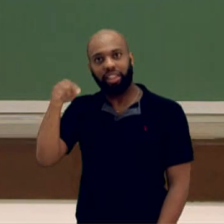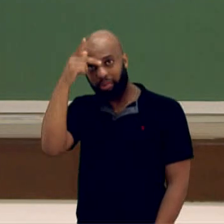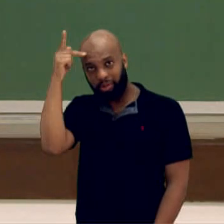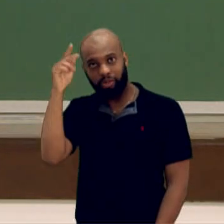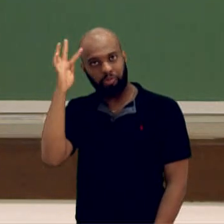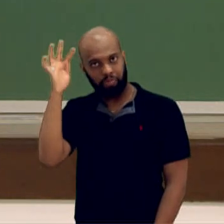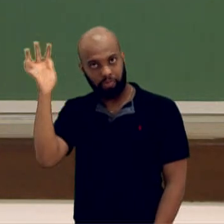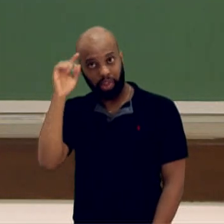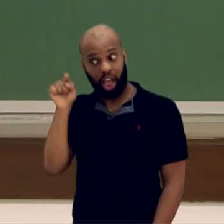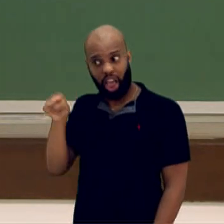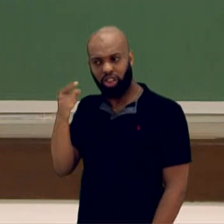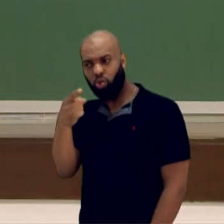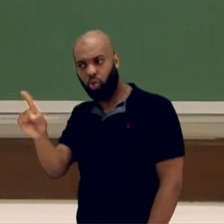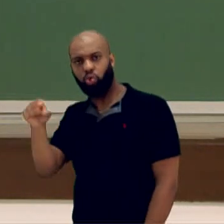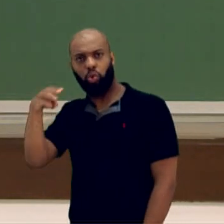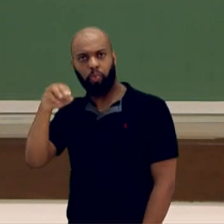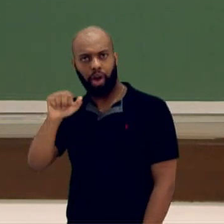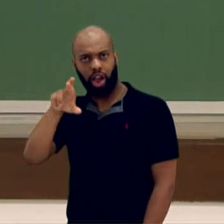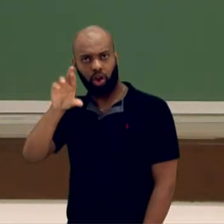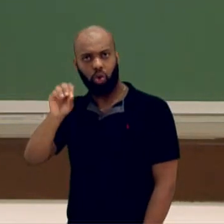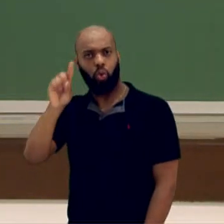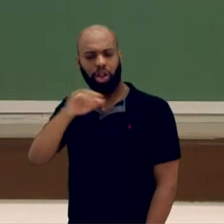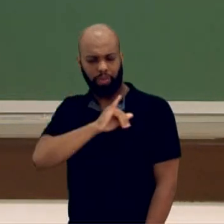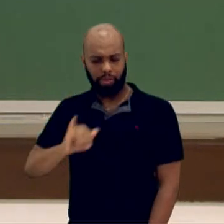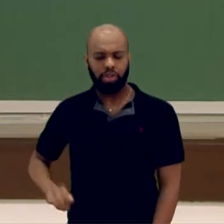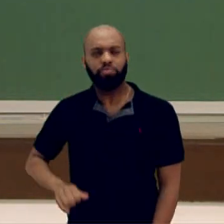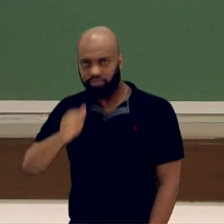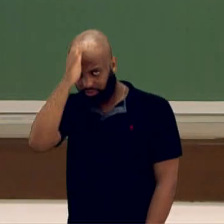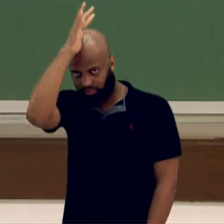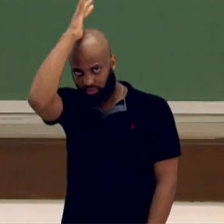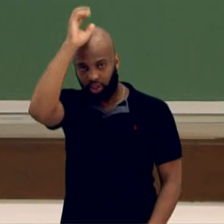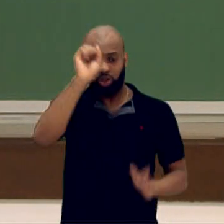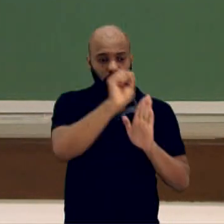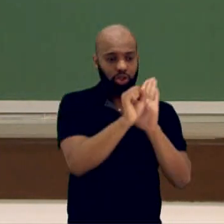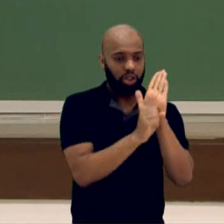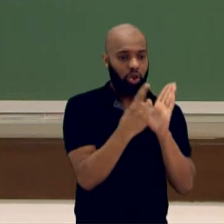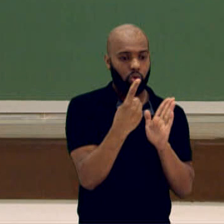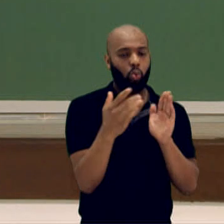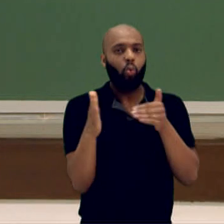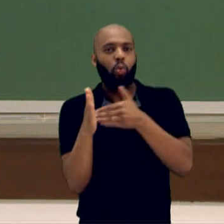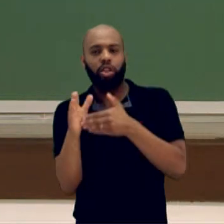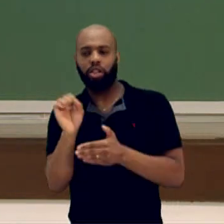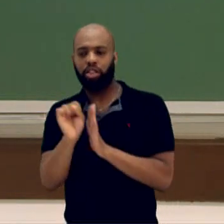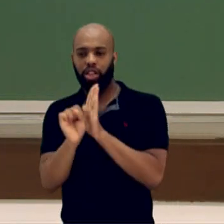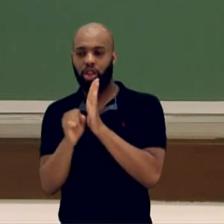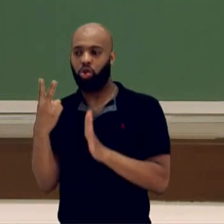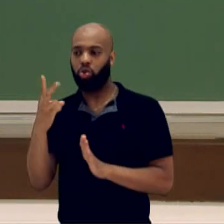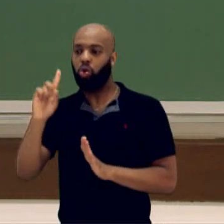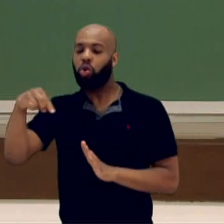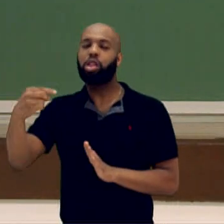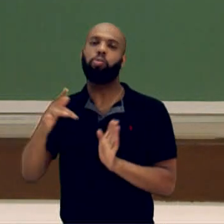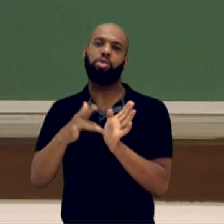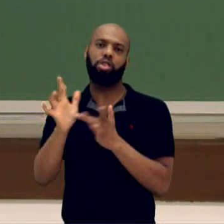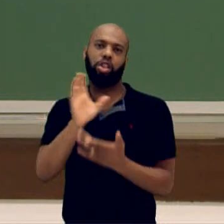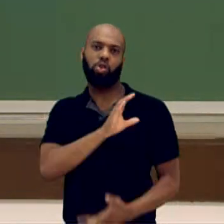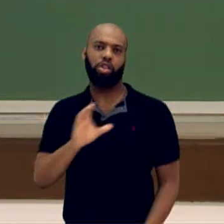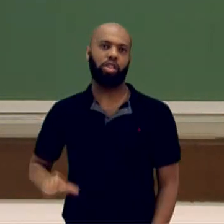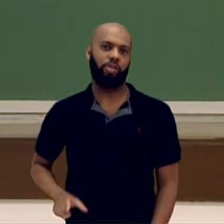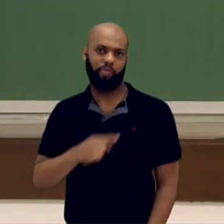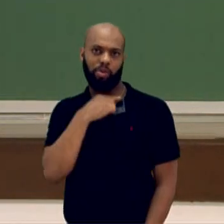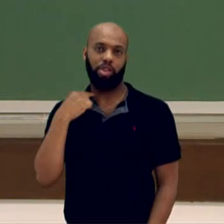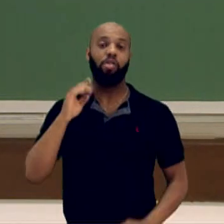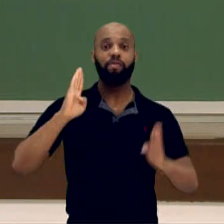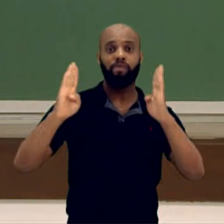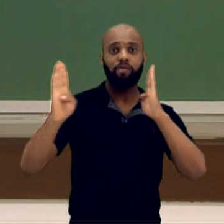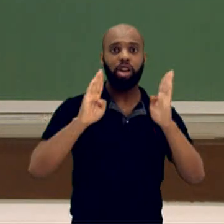que foi imperador romano e também filósofo, tá? Do século I ao século II depois de Cristo. Essas são as